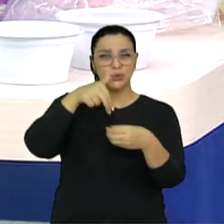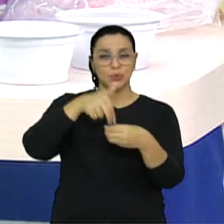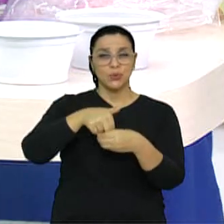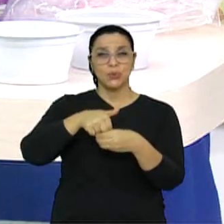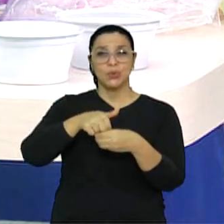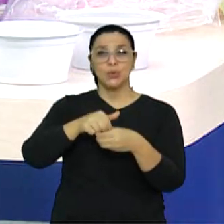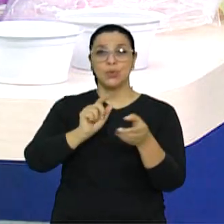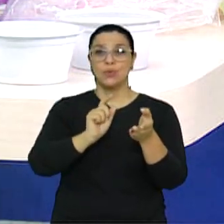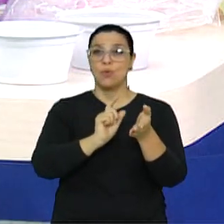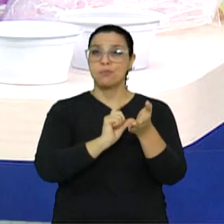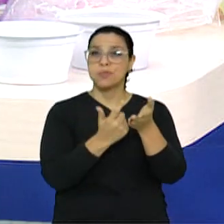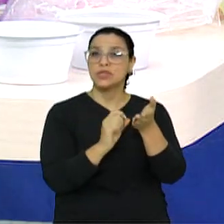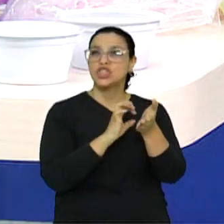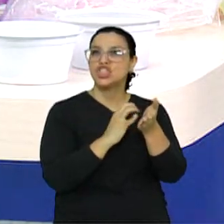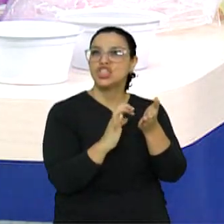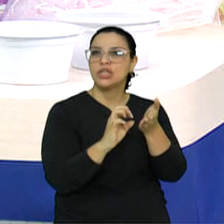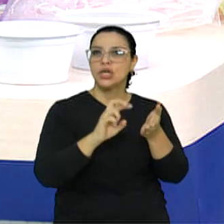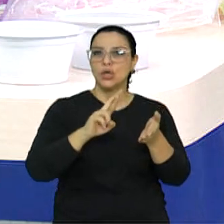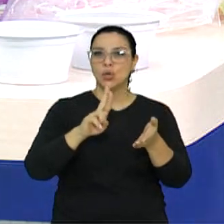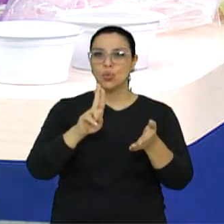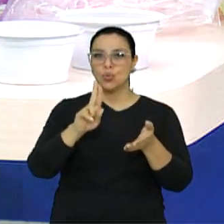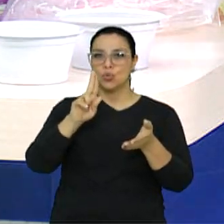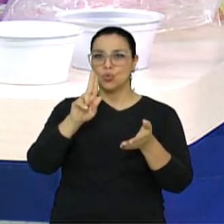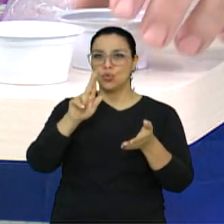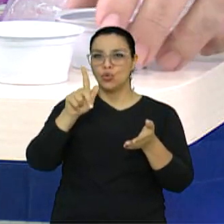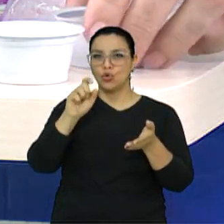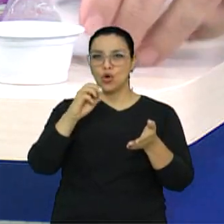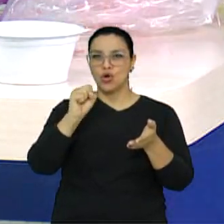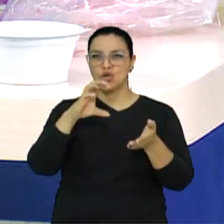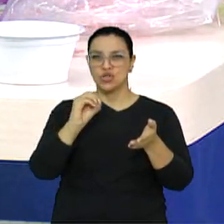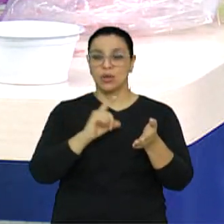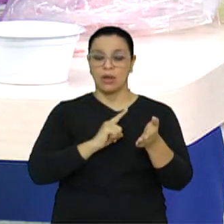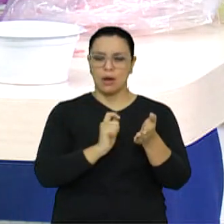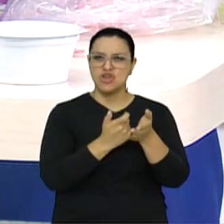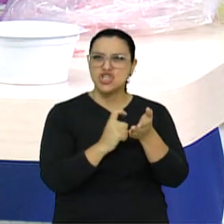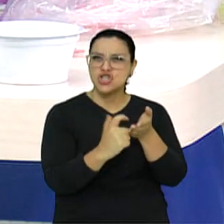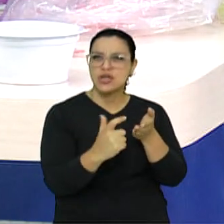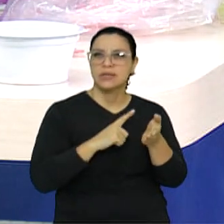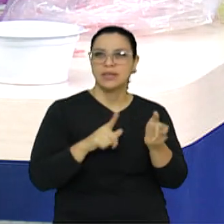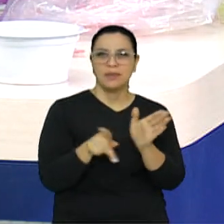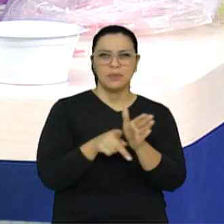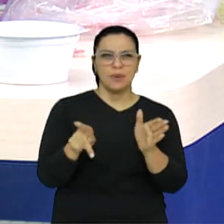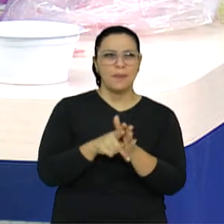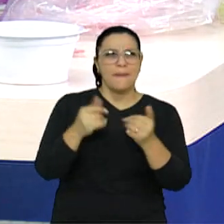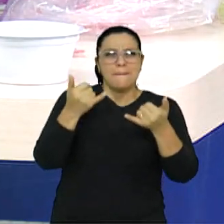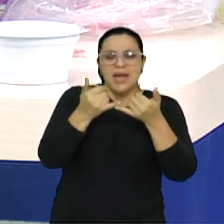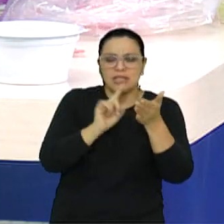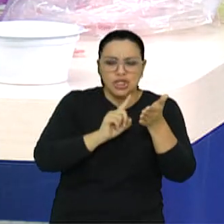retículo endoplasmático rugoso. O que é o rugoso? Ele vai ter os chamados